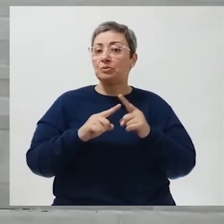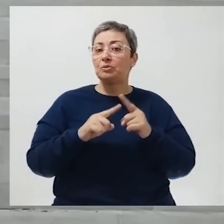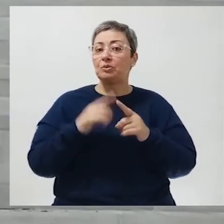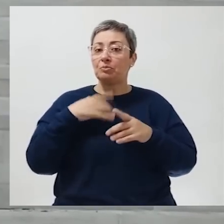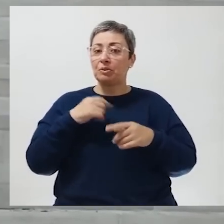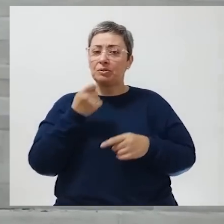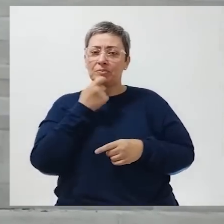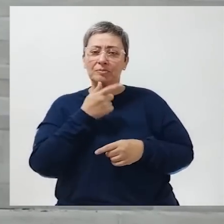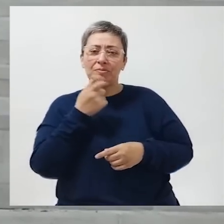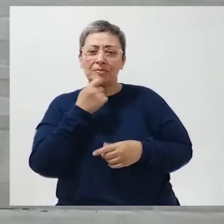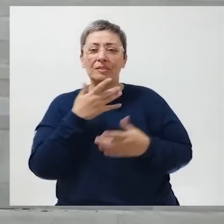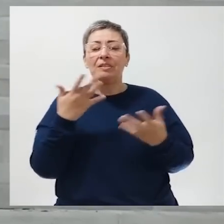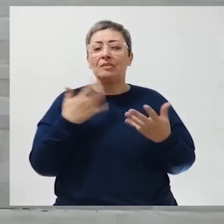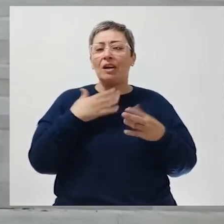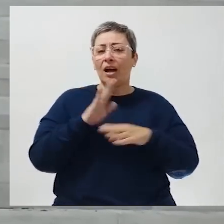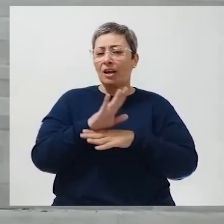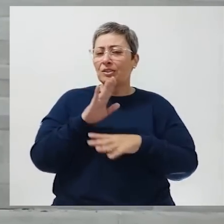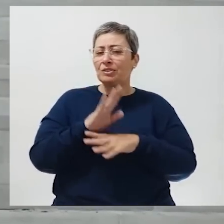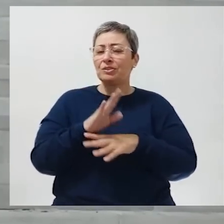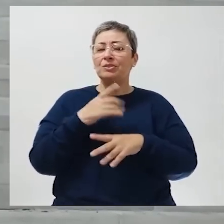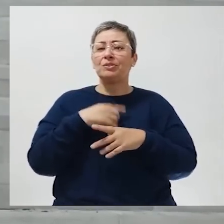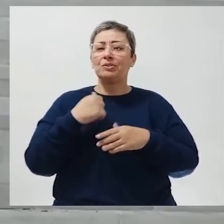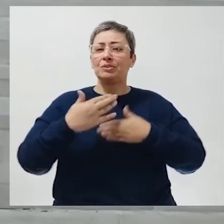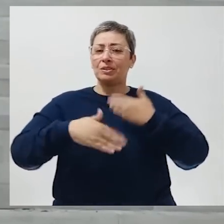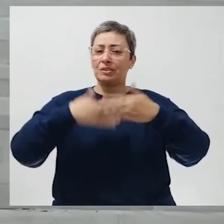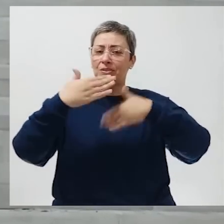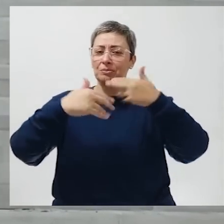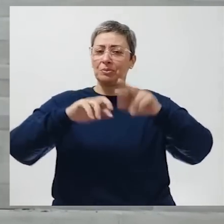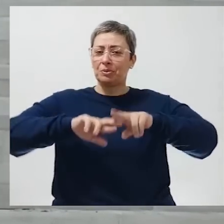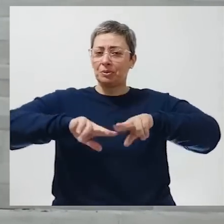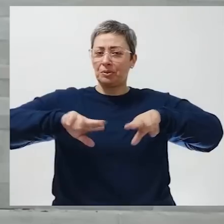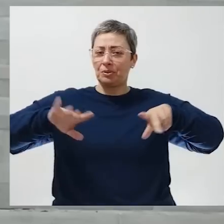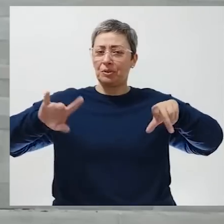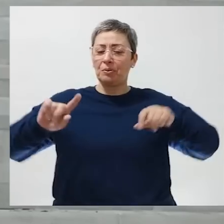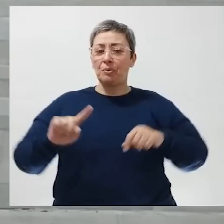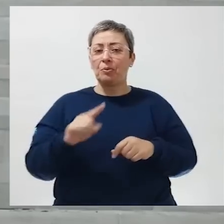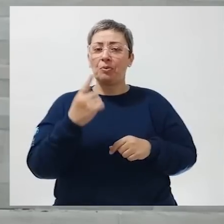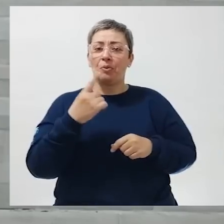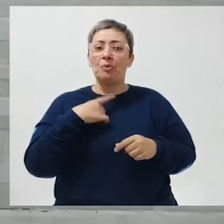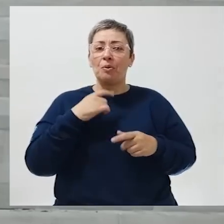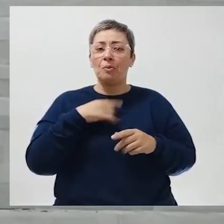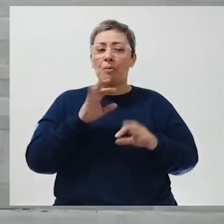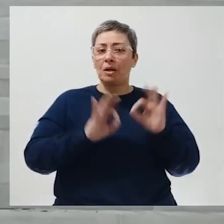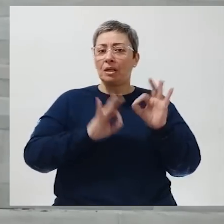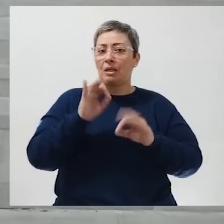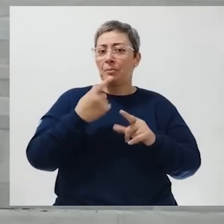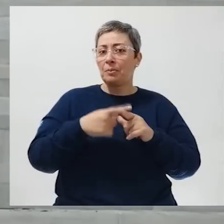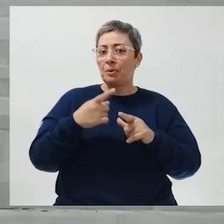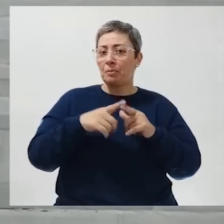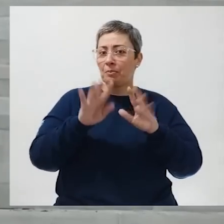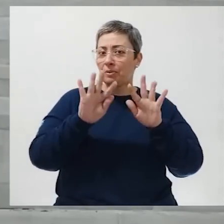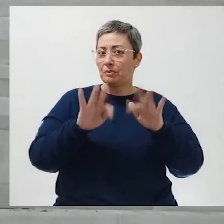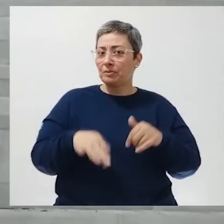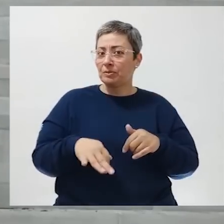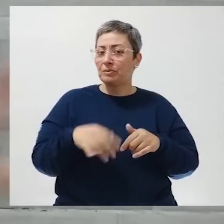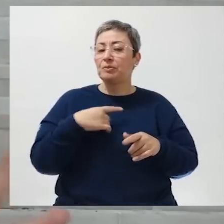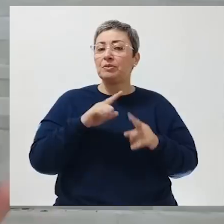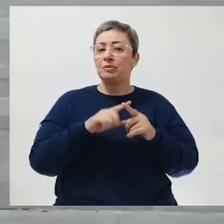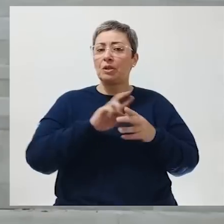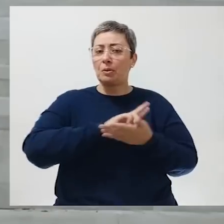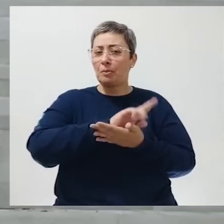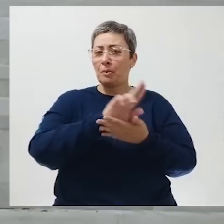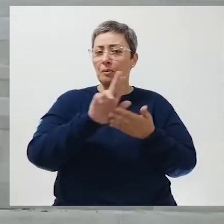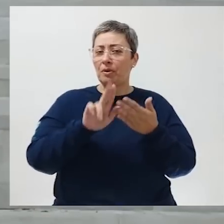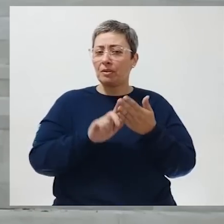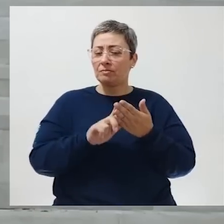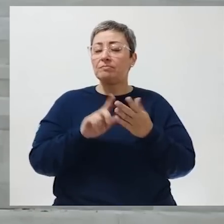muito divertida, auxilia no desenvolvimento de várias coisas. Uma delas é na resolução de problemas. Problemas de